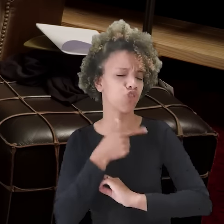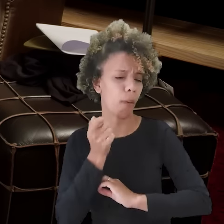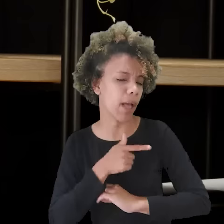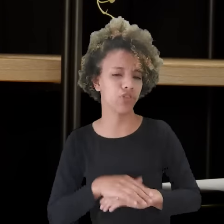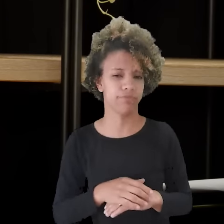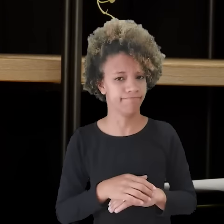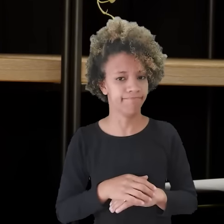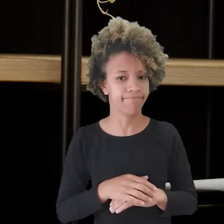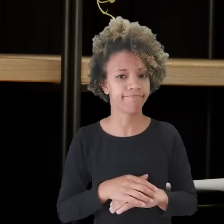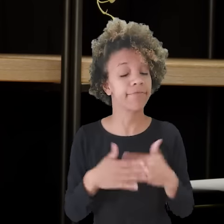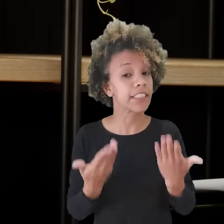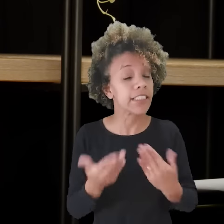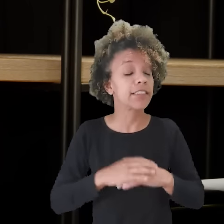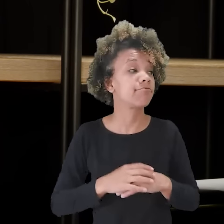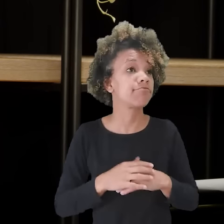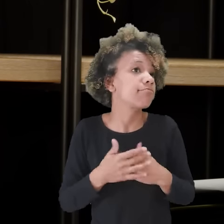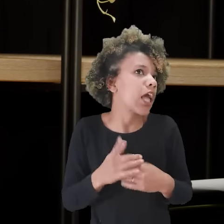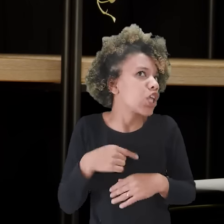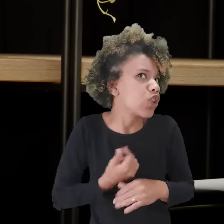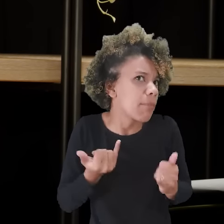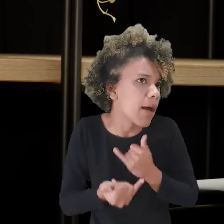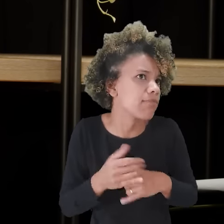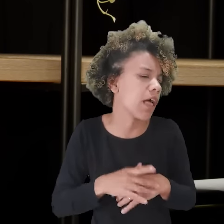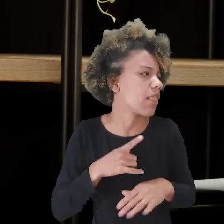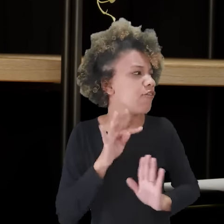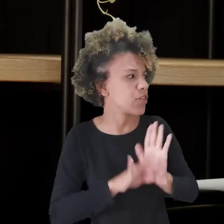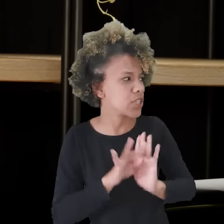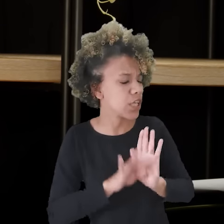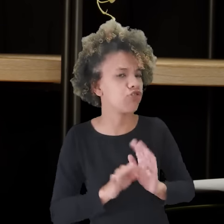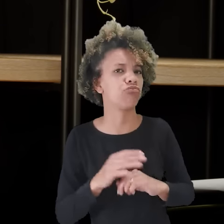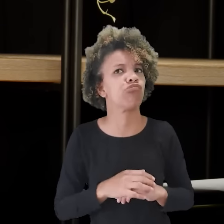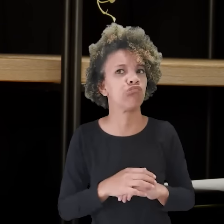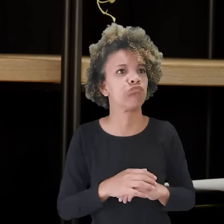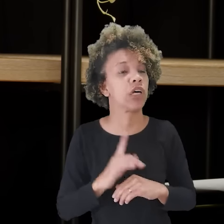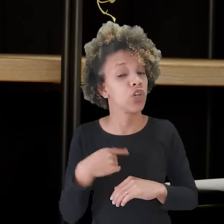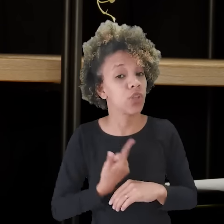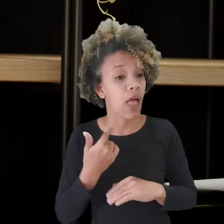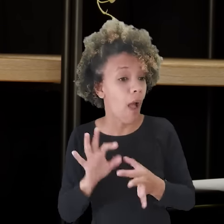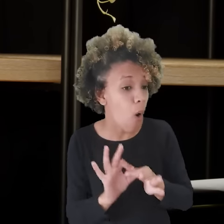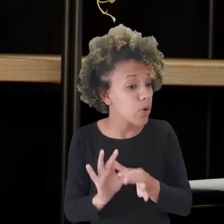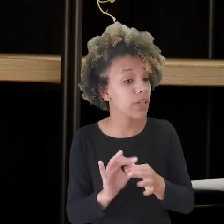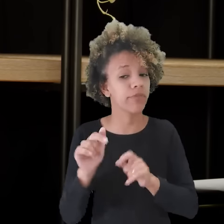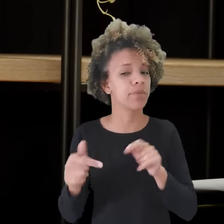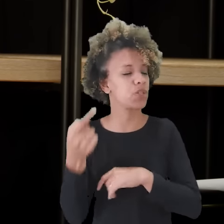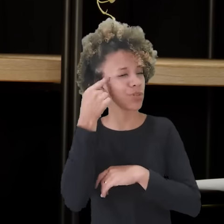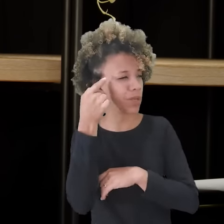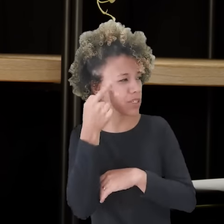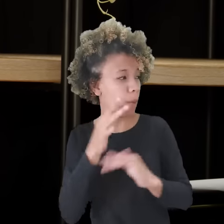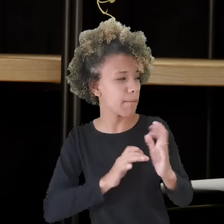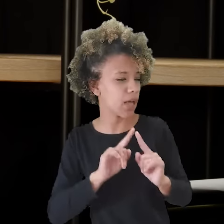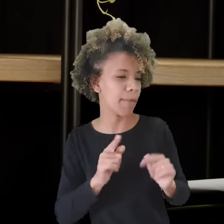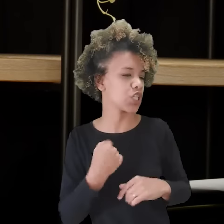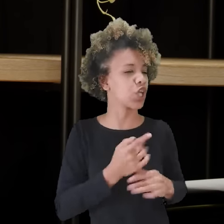o direito de fazer comédia exatamente e a gente por mais que até fiz um texto esses dias a gente é mais unido do que